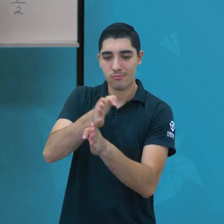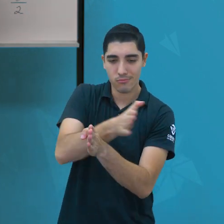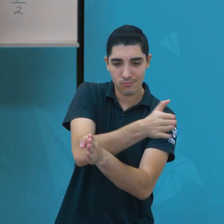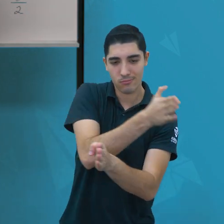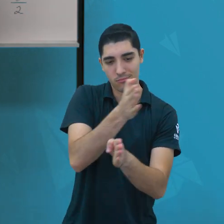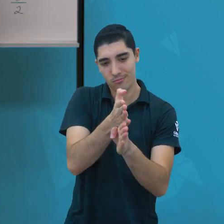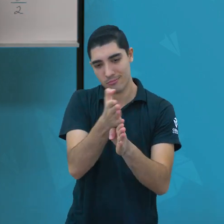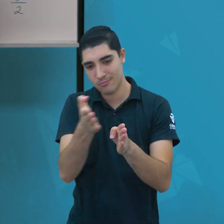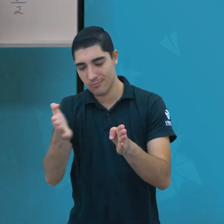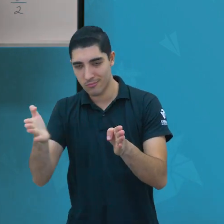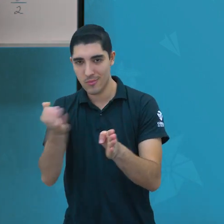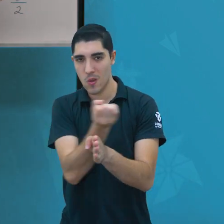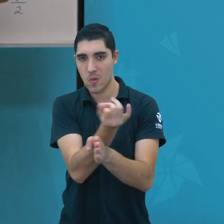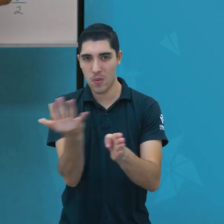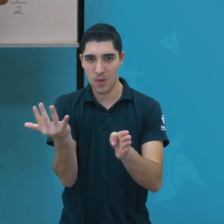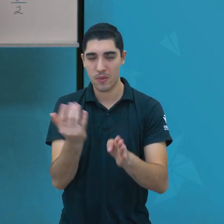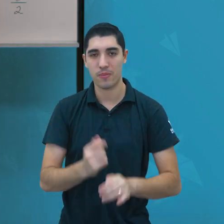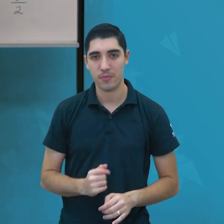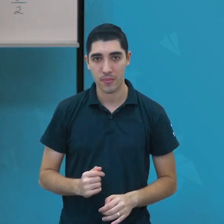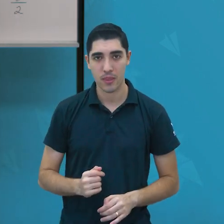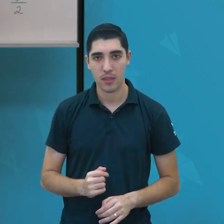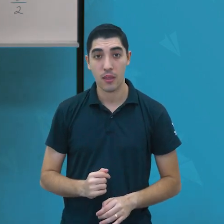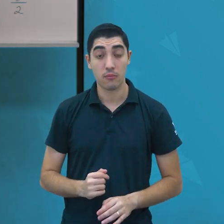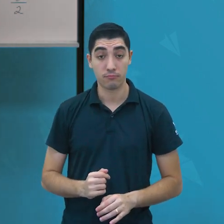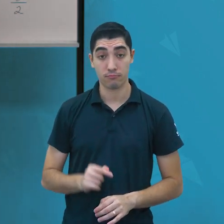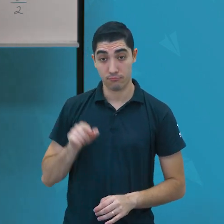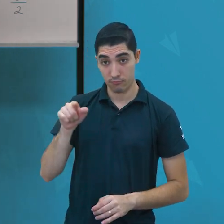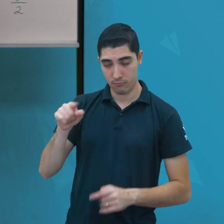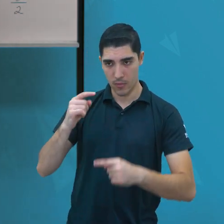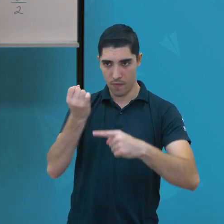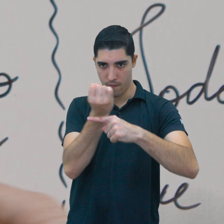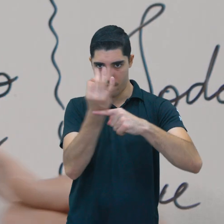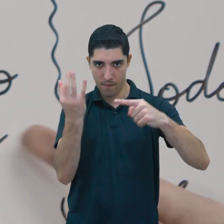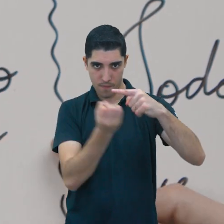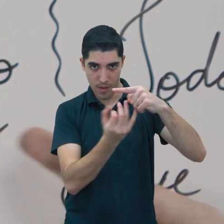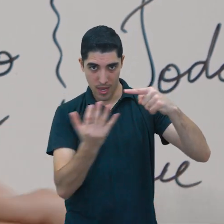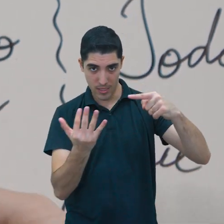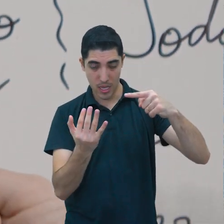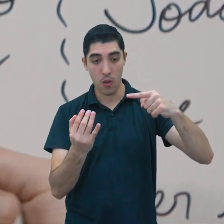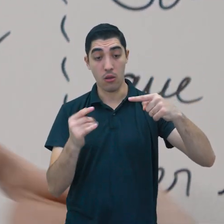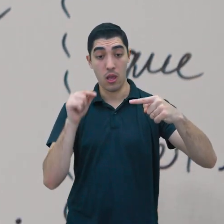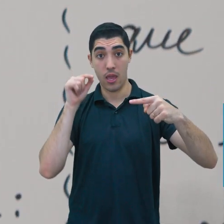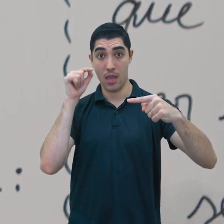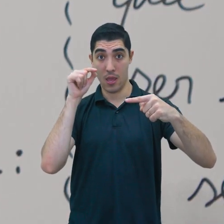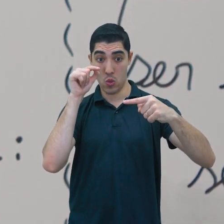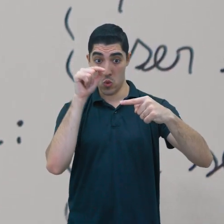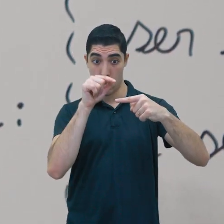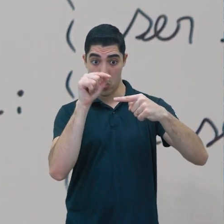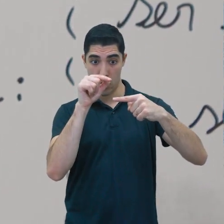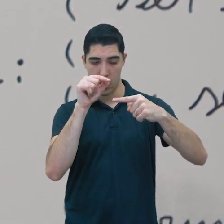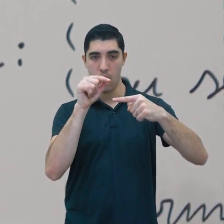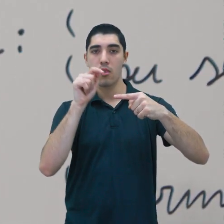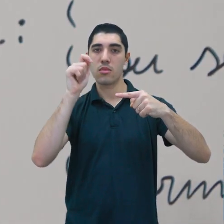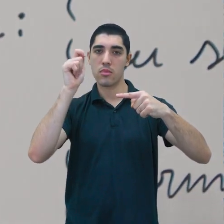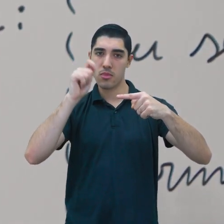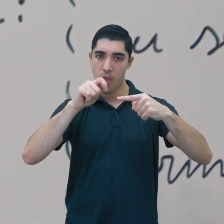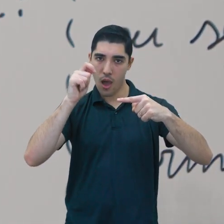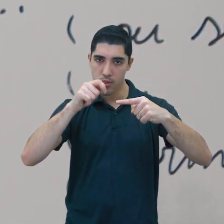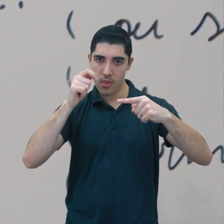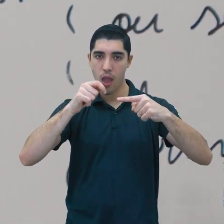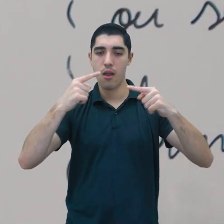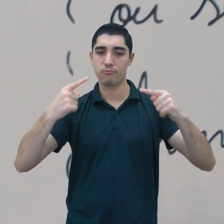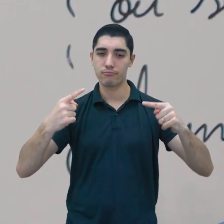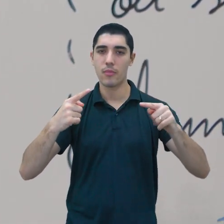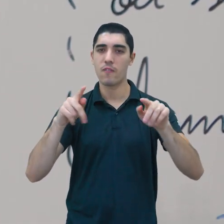por trás, tá? Mas qual a definição dela aqui pra gente? Toda fração cujo numerador é